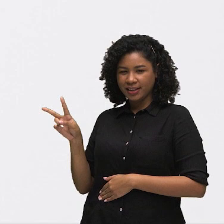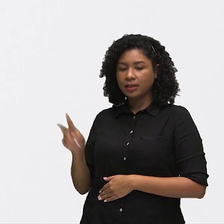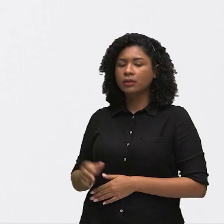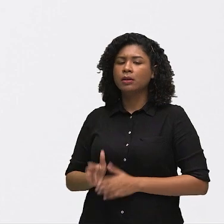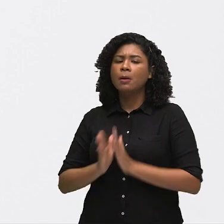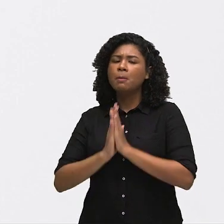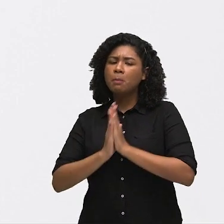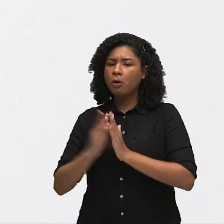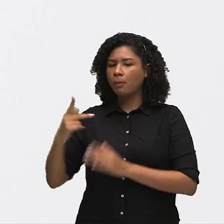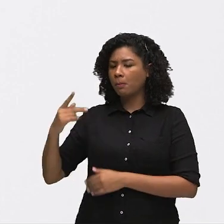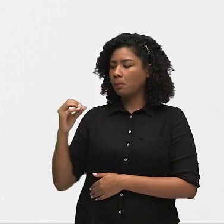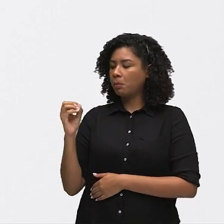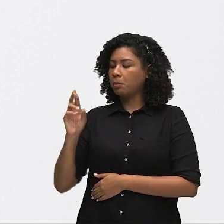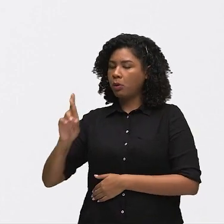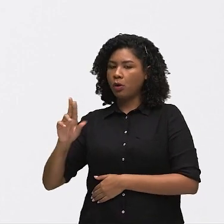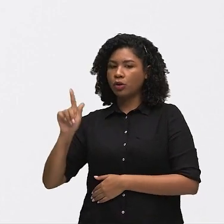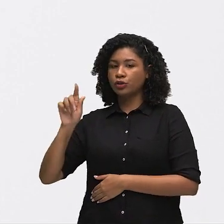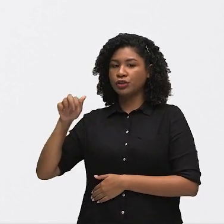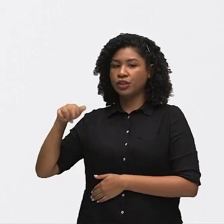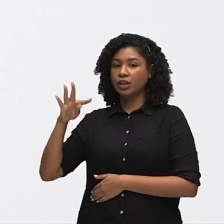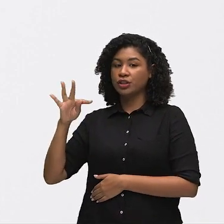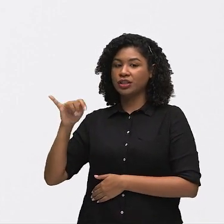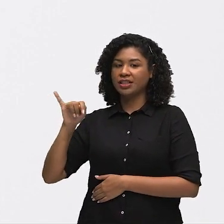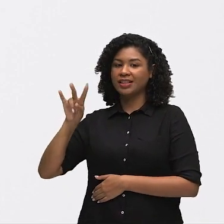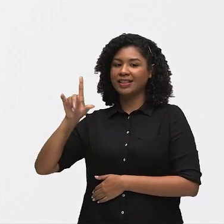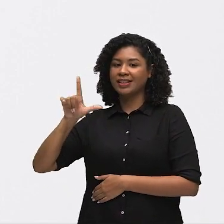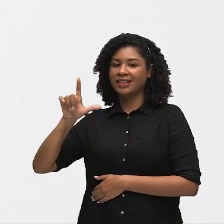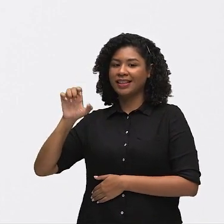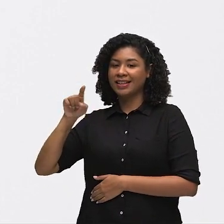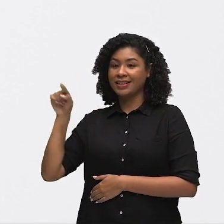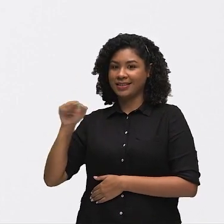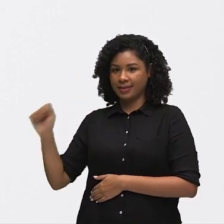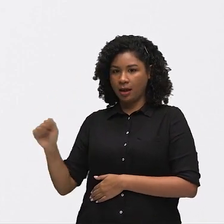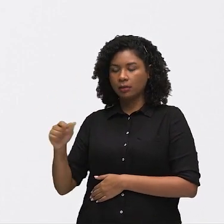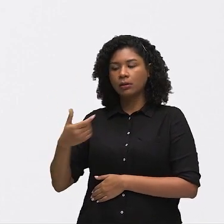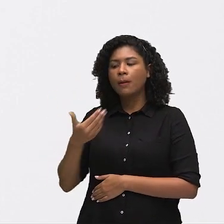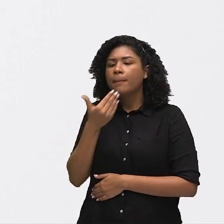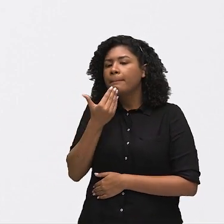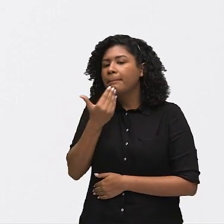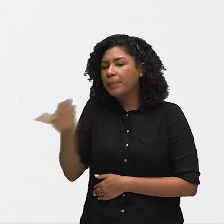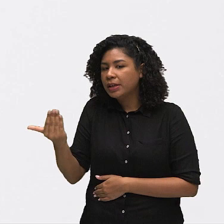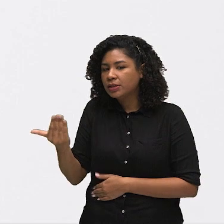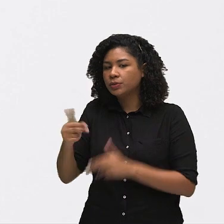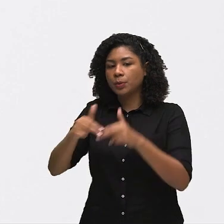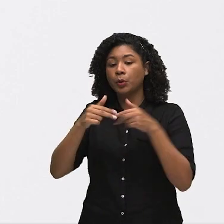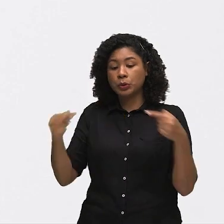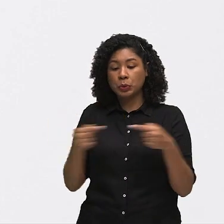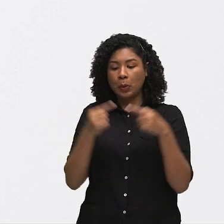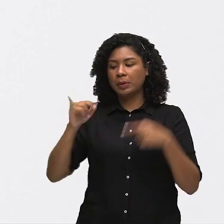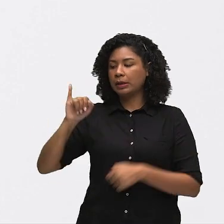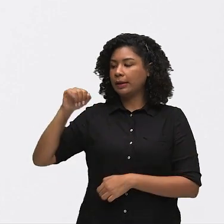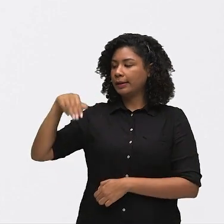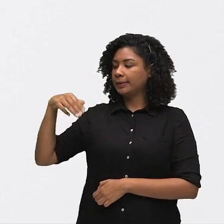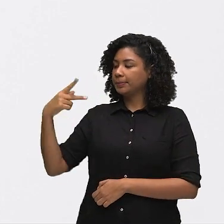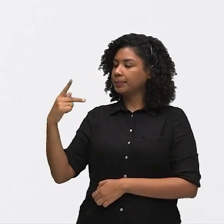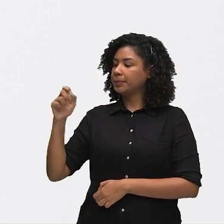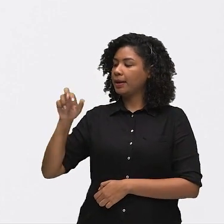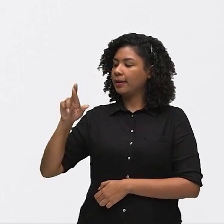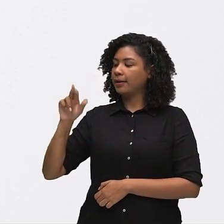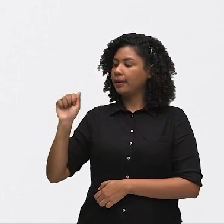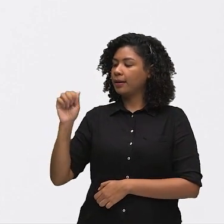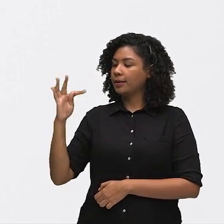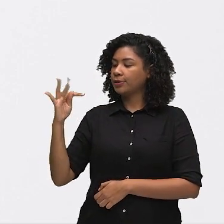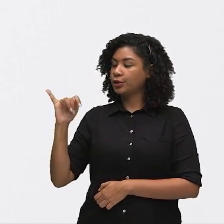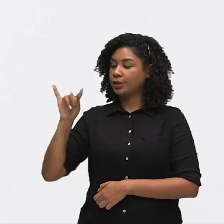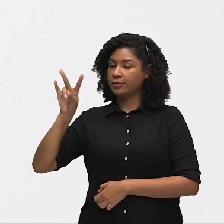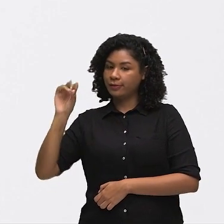da terceira, a gente não tem o não, o nunca. Então, é um imperativo, mas é afirmativo. Então,